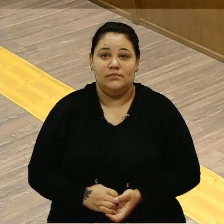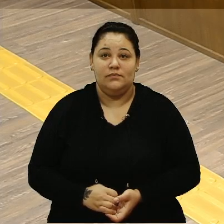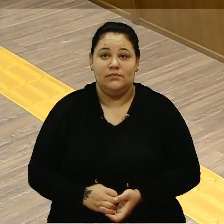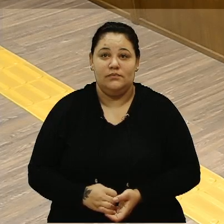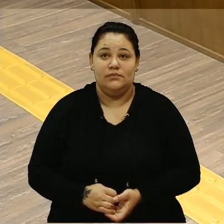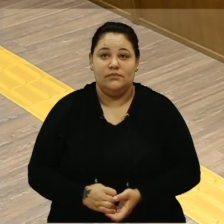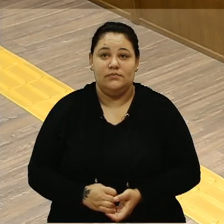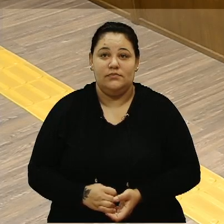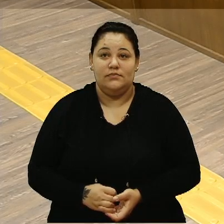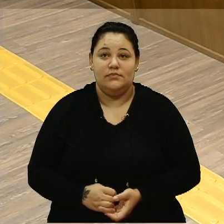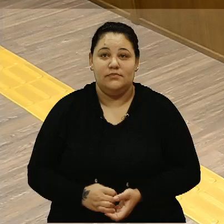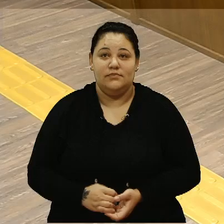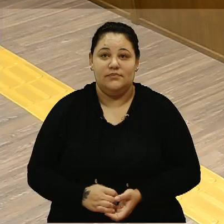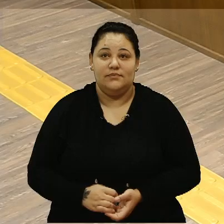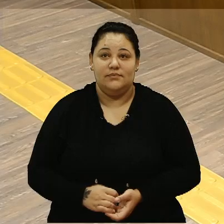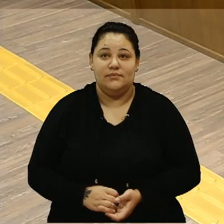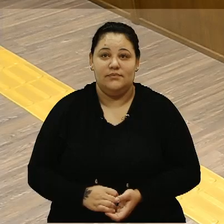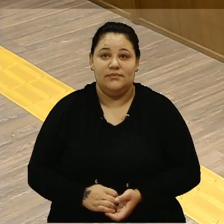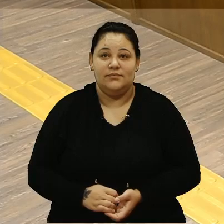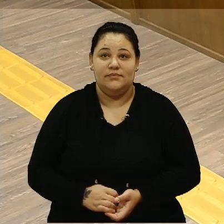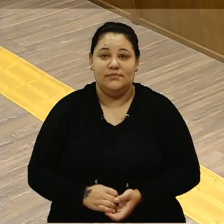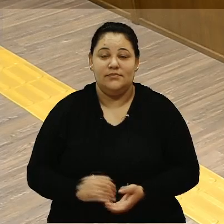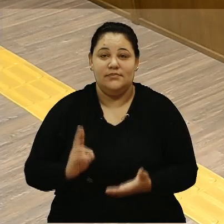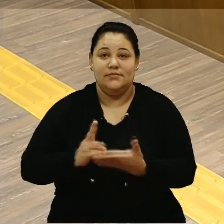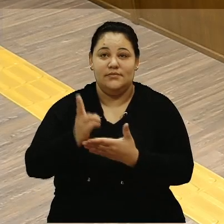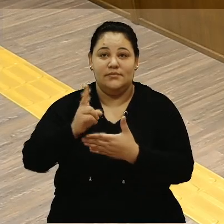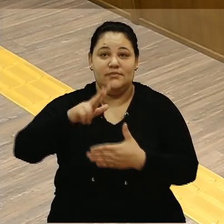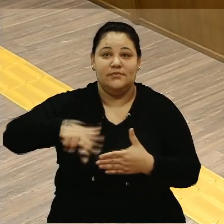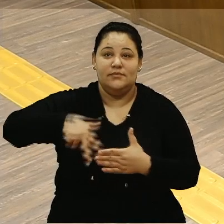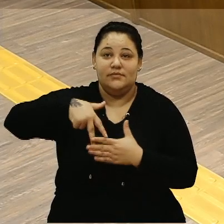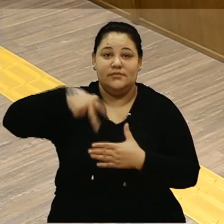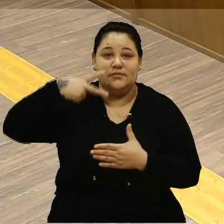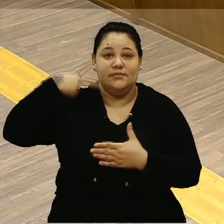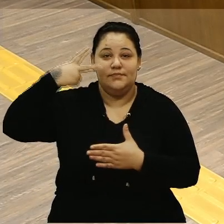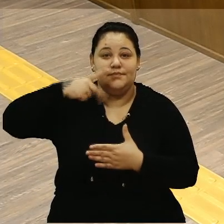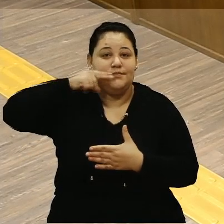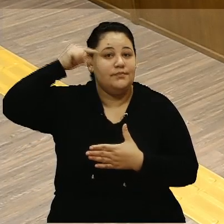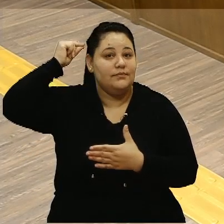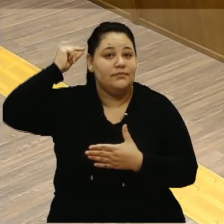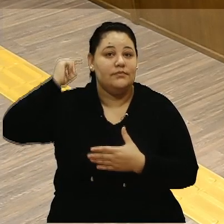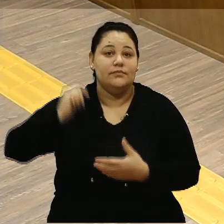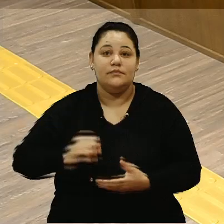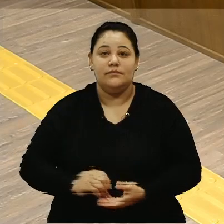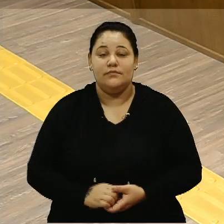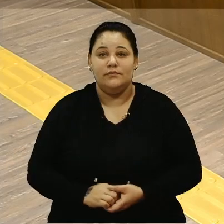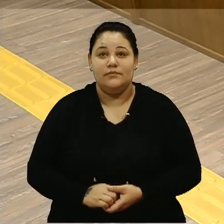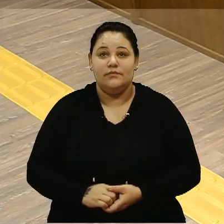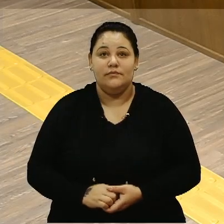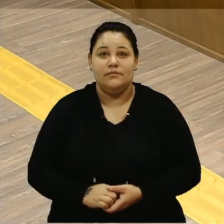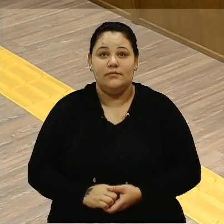Sabendo que faz muitos gols. Segue na tribuna, vereador Aldonei Machado.